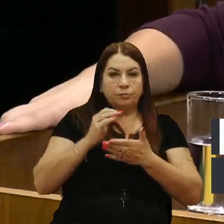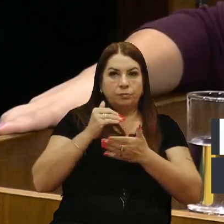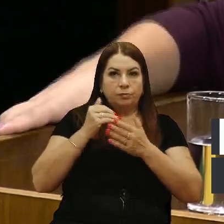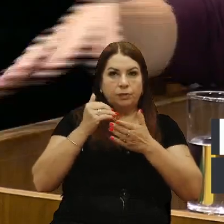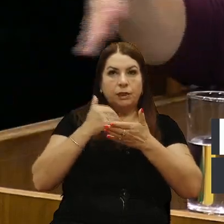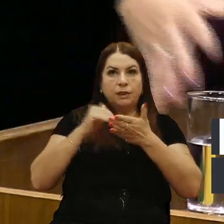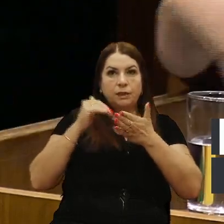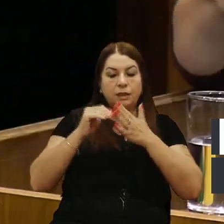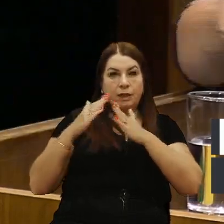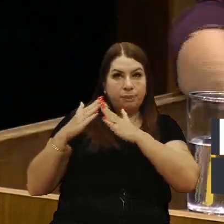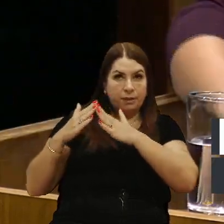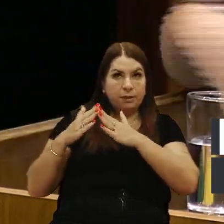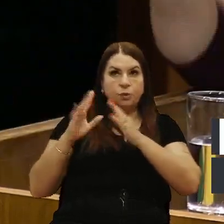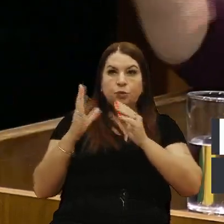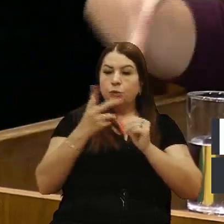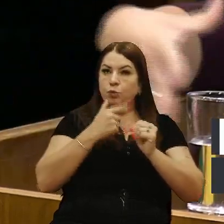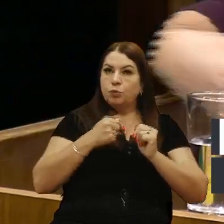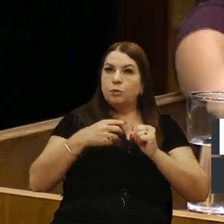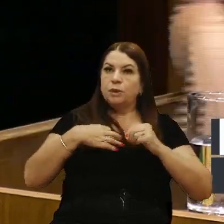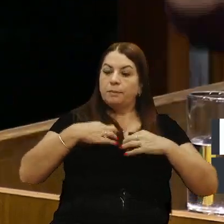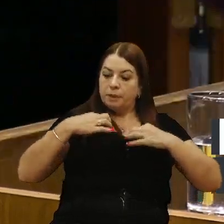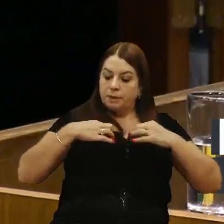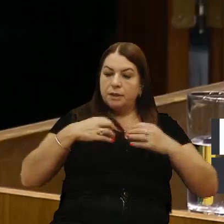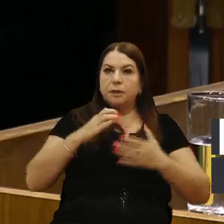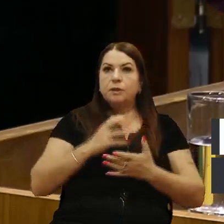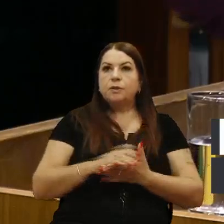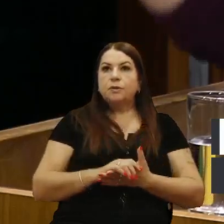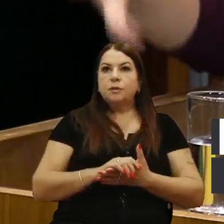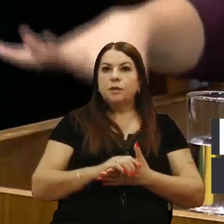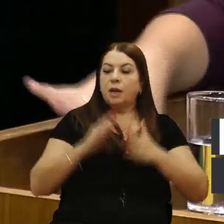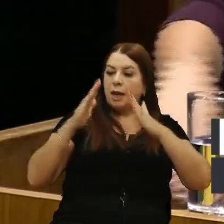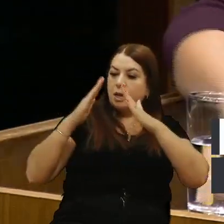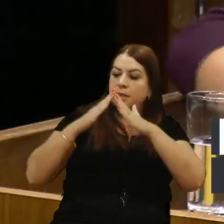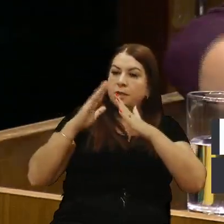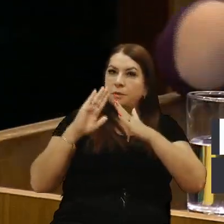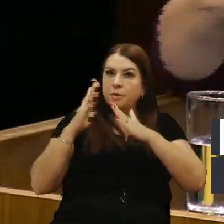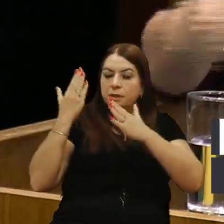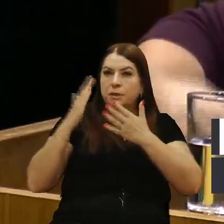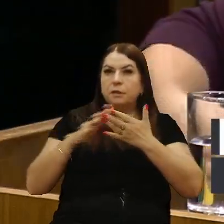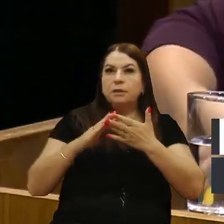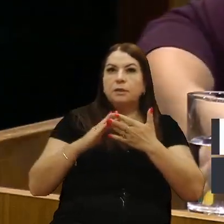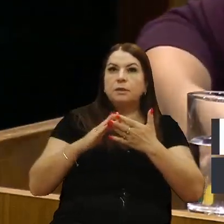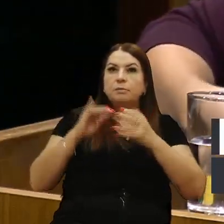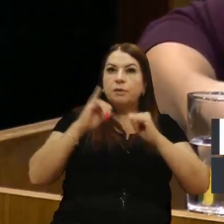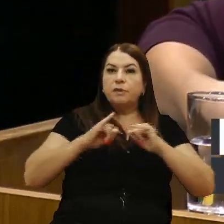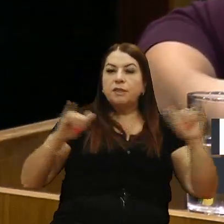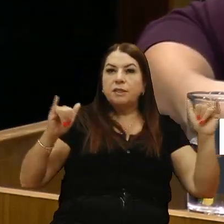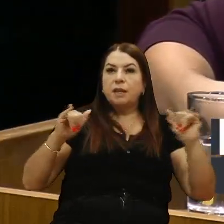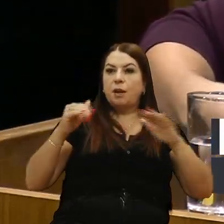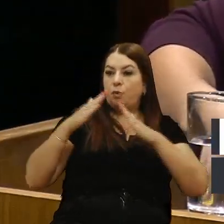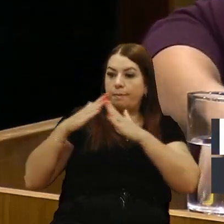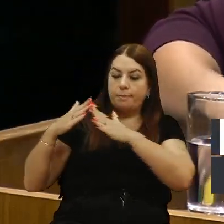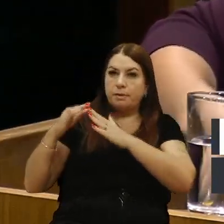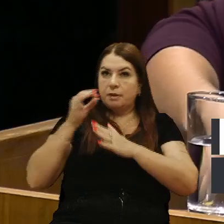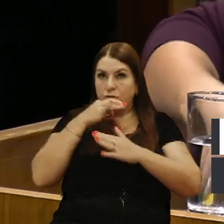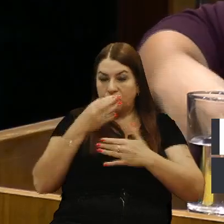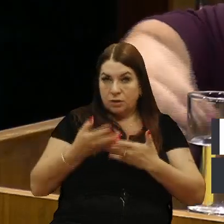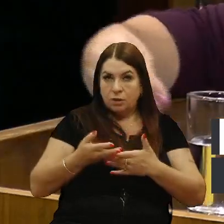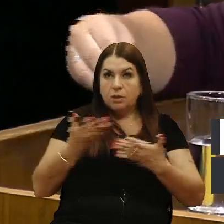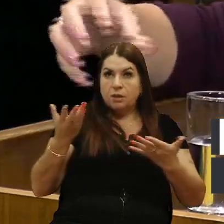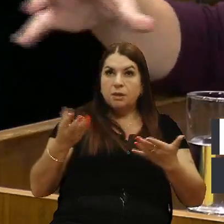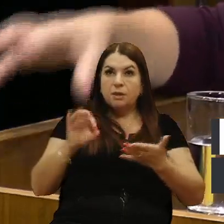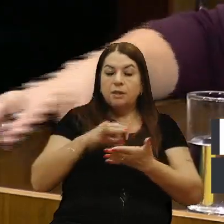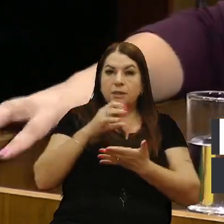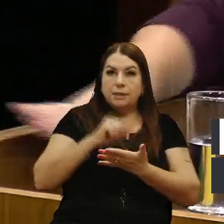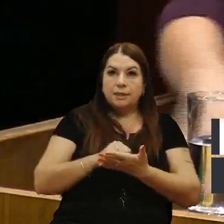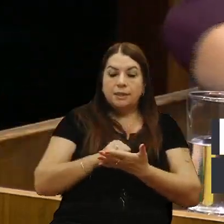da habitação, estava lá, todos eles com as camisetinhas, com a casinha de madeira, para anunciar o Habita Caxias. E aí a